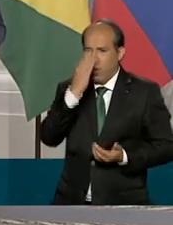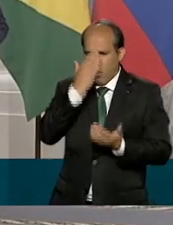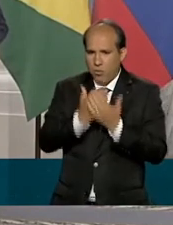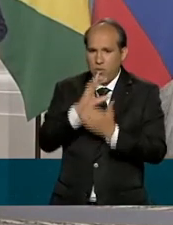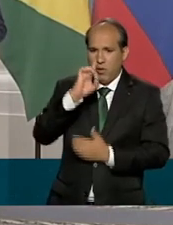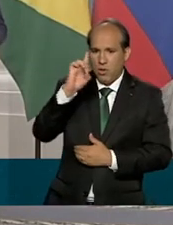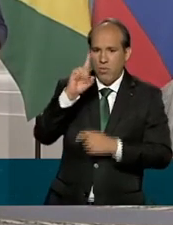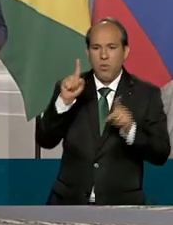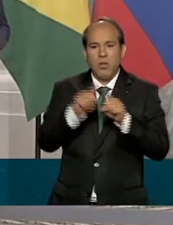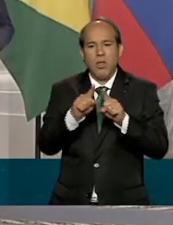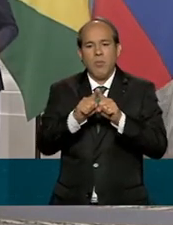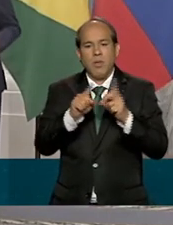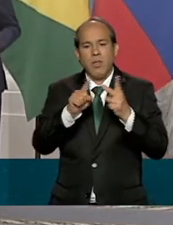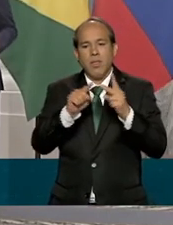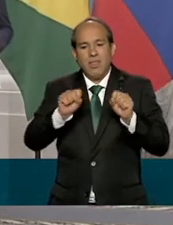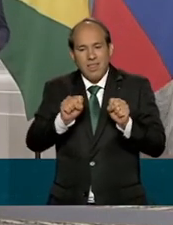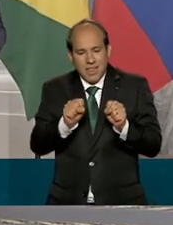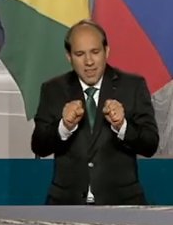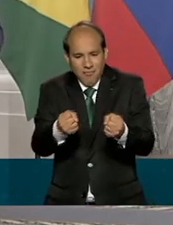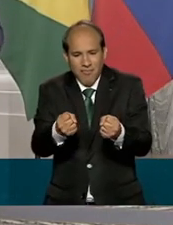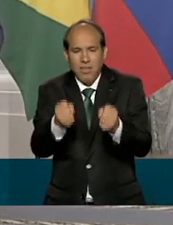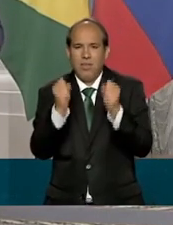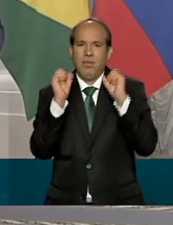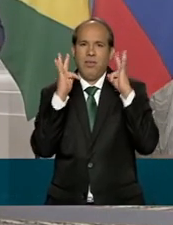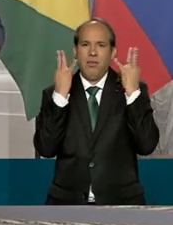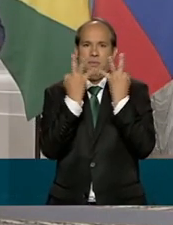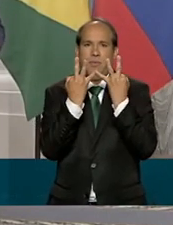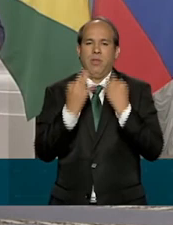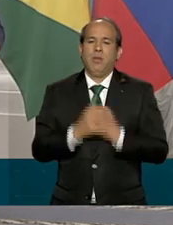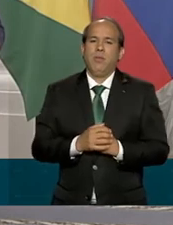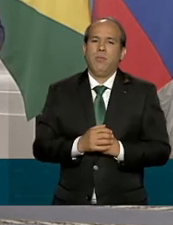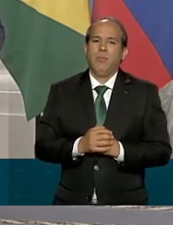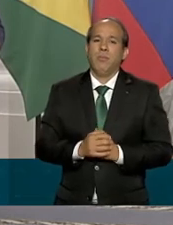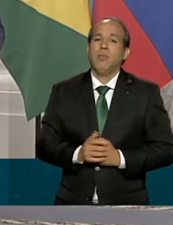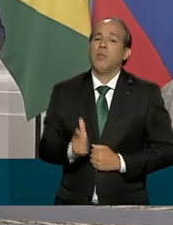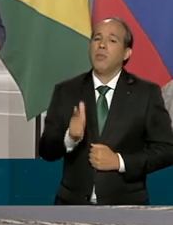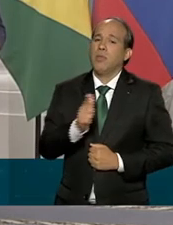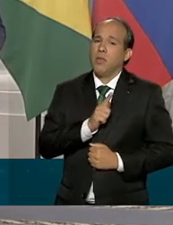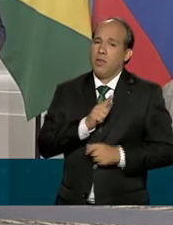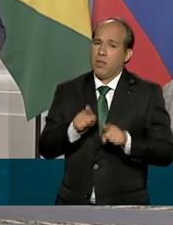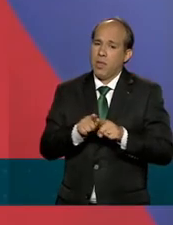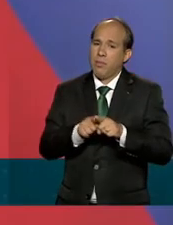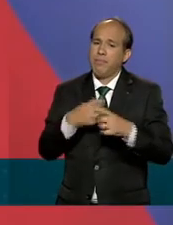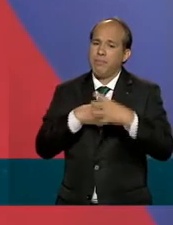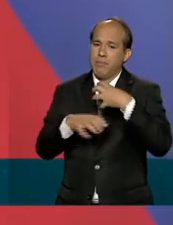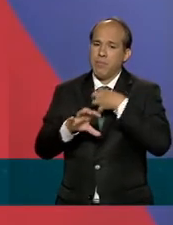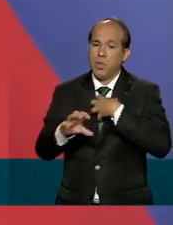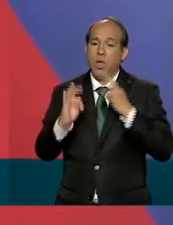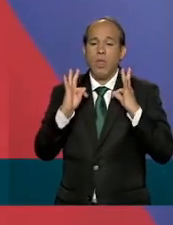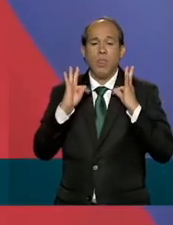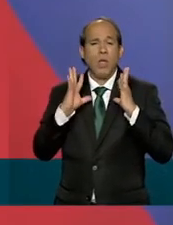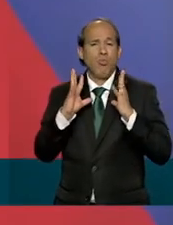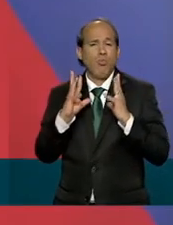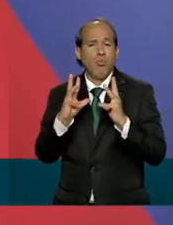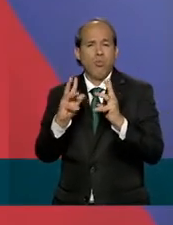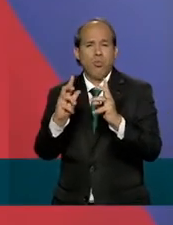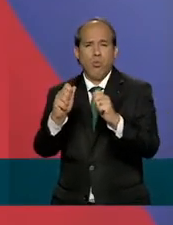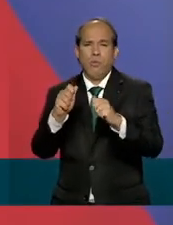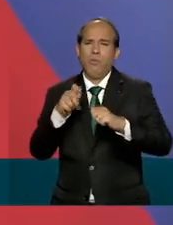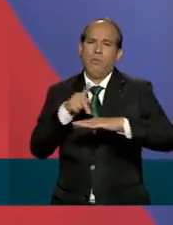a defesa da família. Também somos solidários a todos aqueles